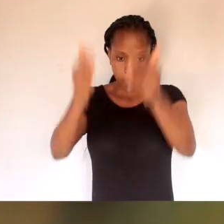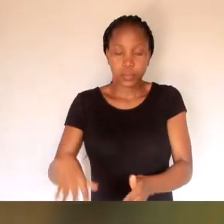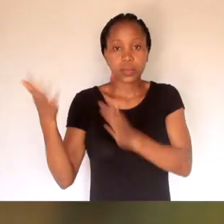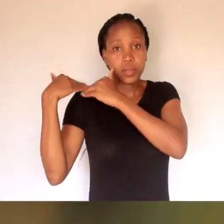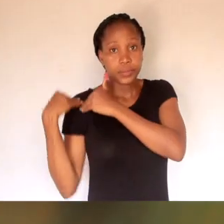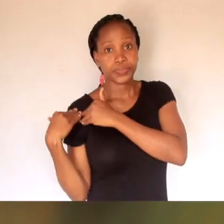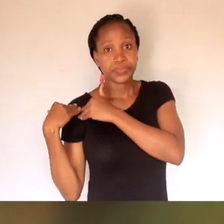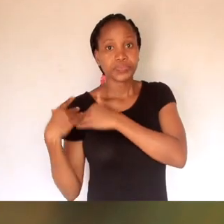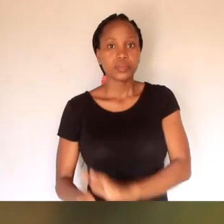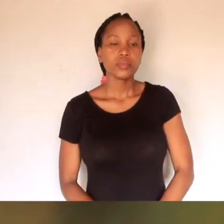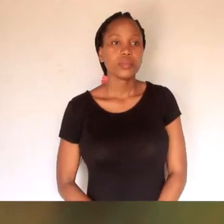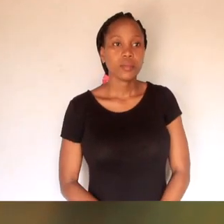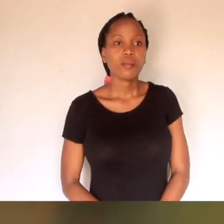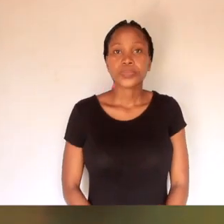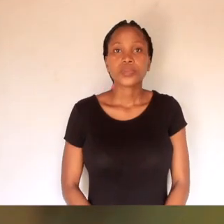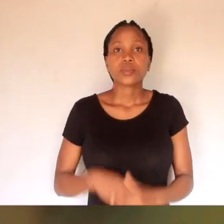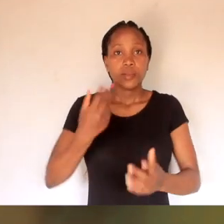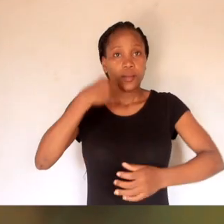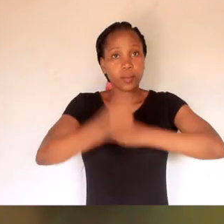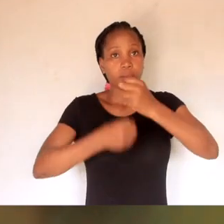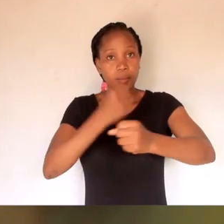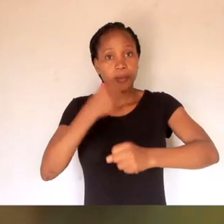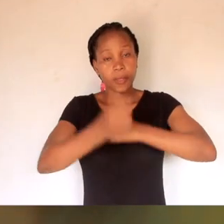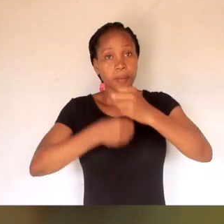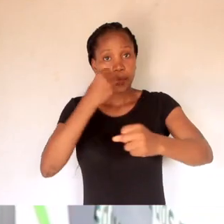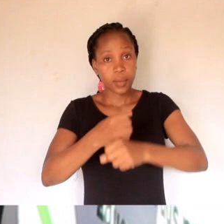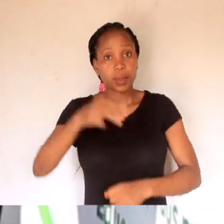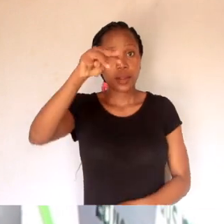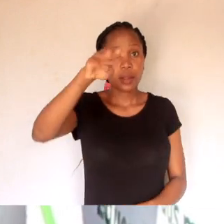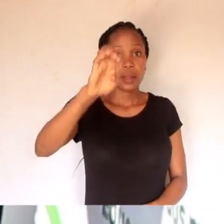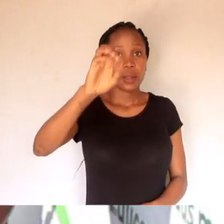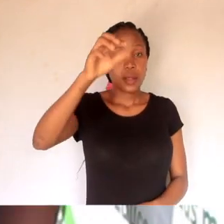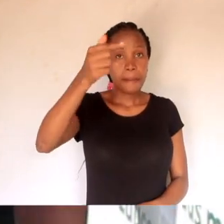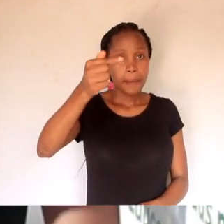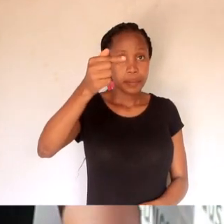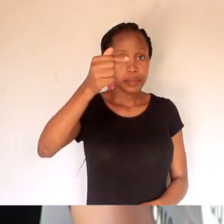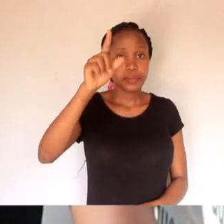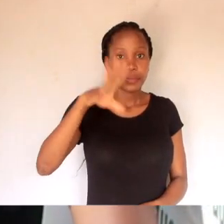Committee. Para além disso, anualmente, o MEPT tem aquilo que designa de